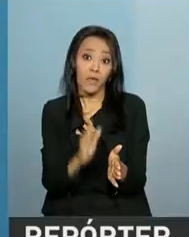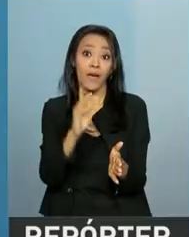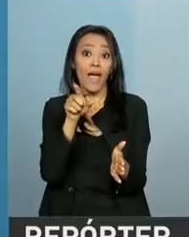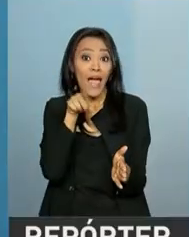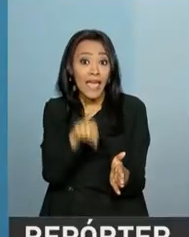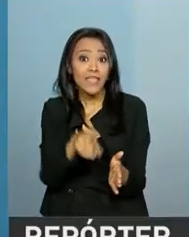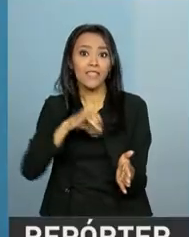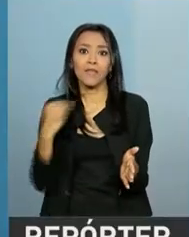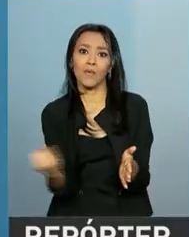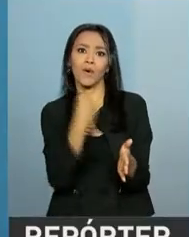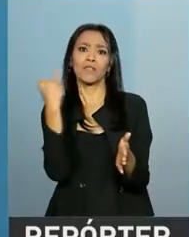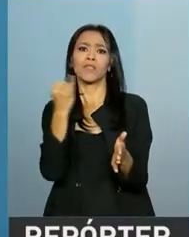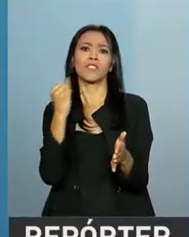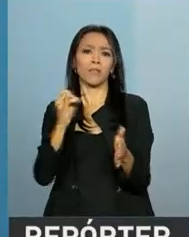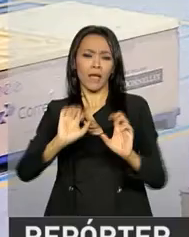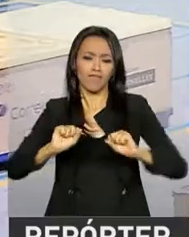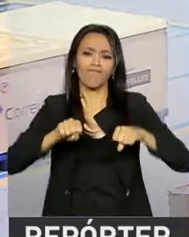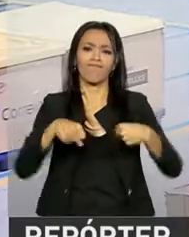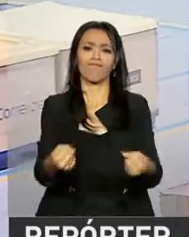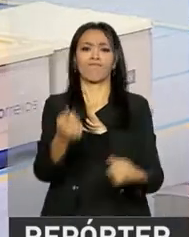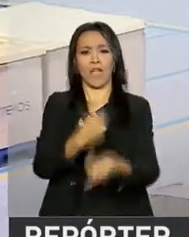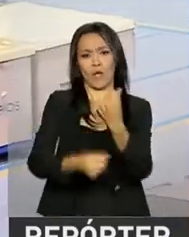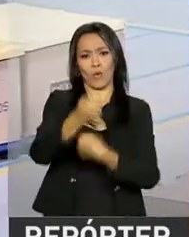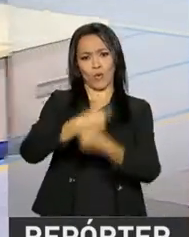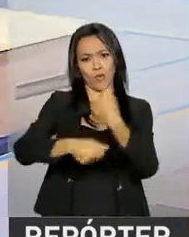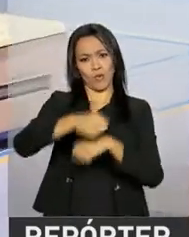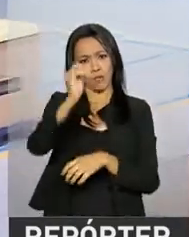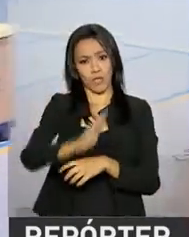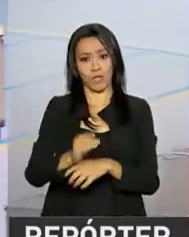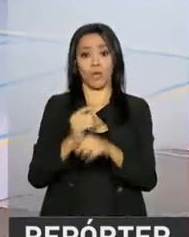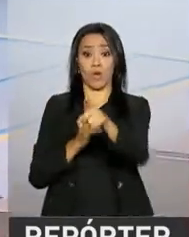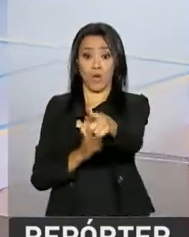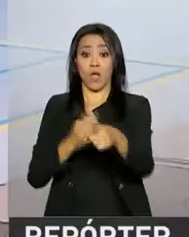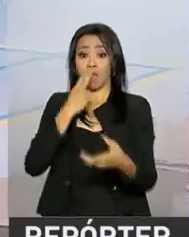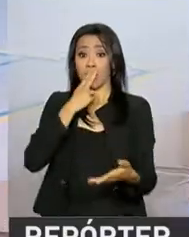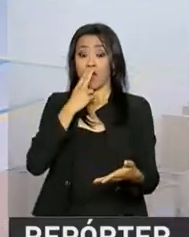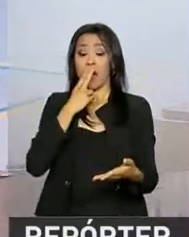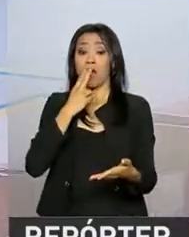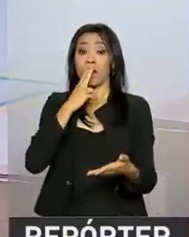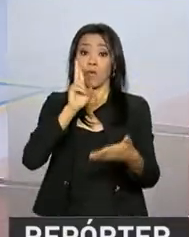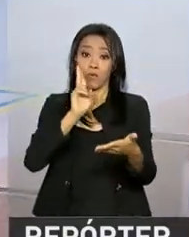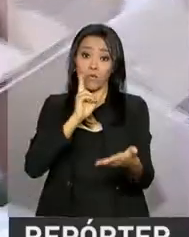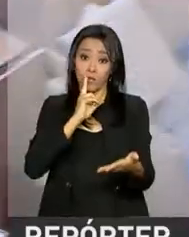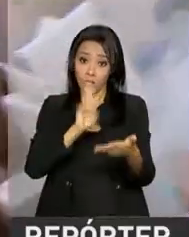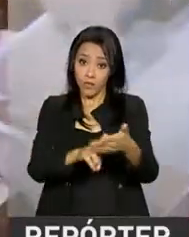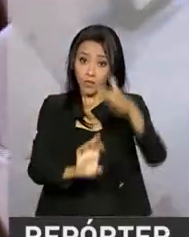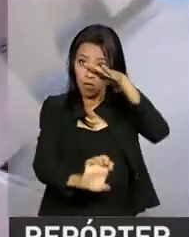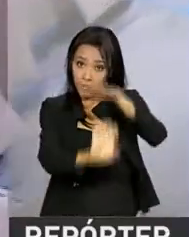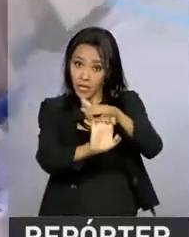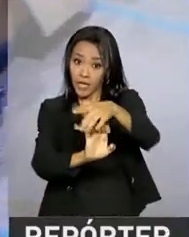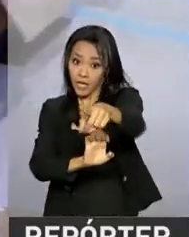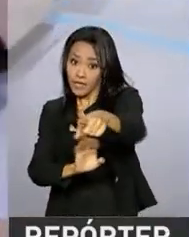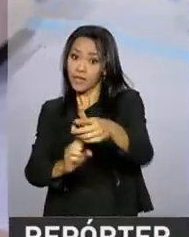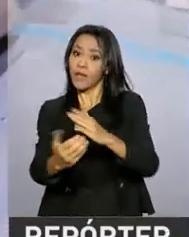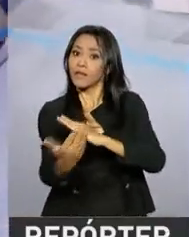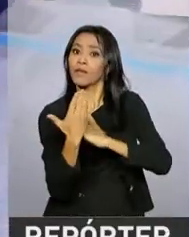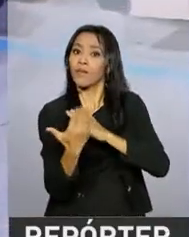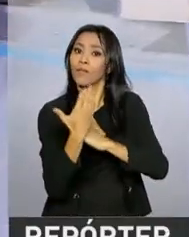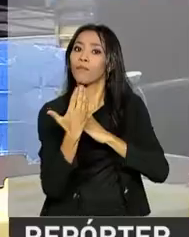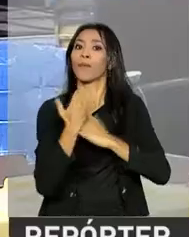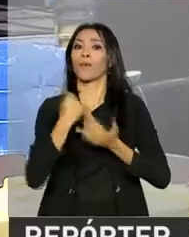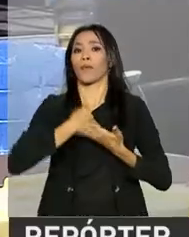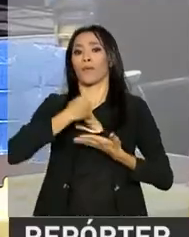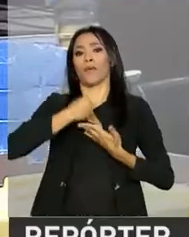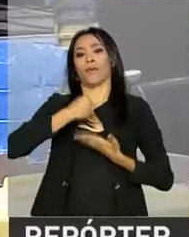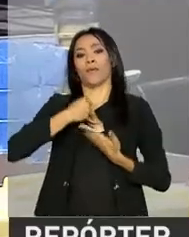para a retomada do crescimento econômico. Os Correios estão dando suporte às novas medidas. A ideia é facilitar os negócios